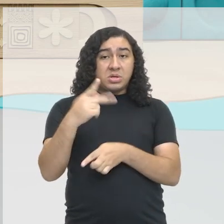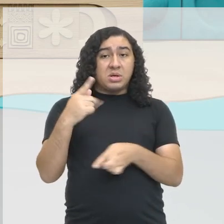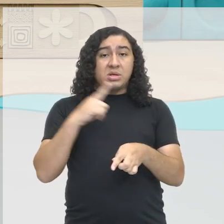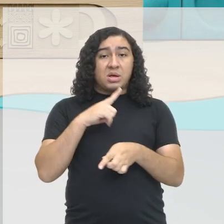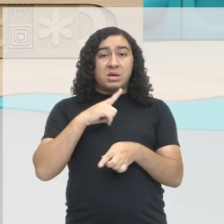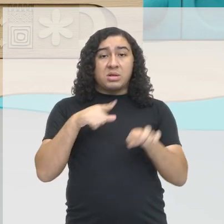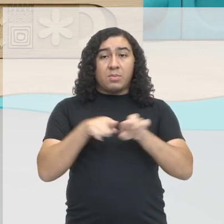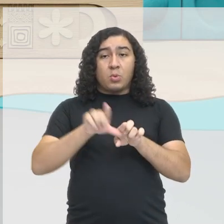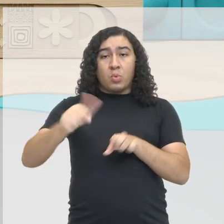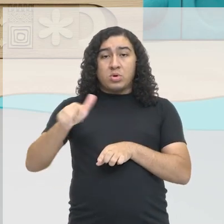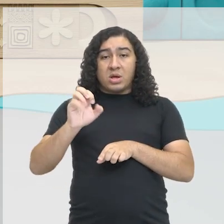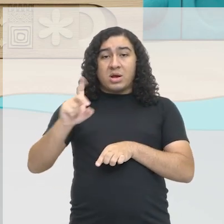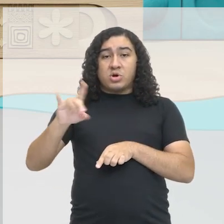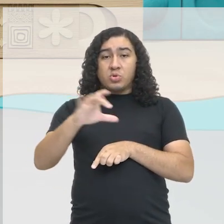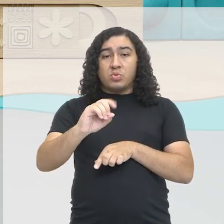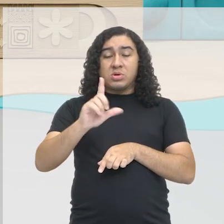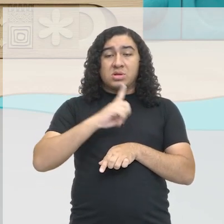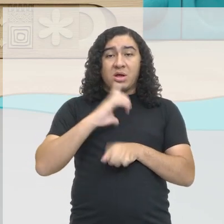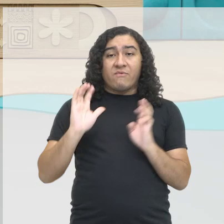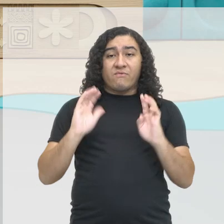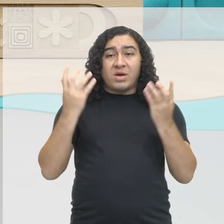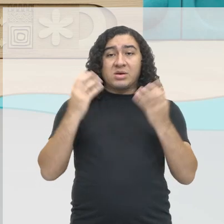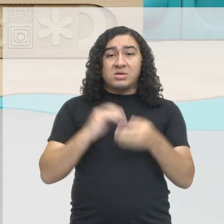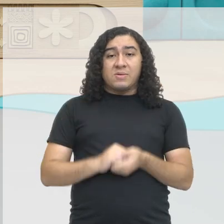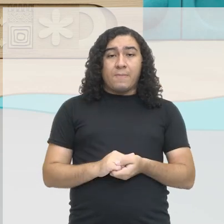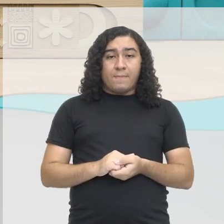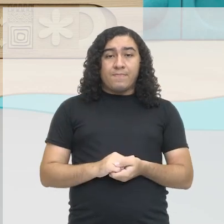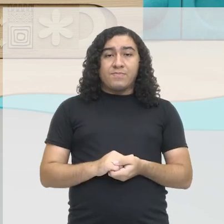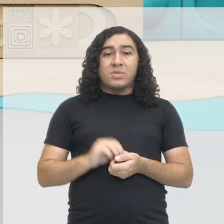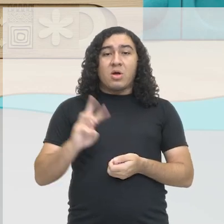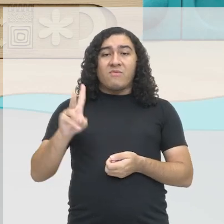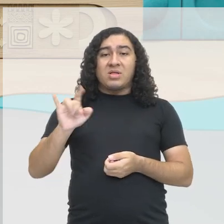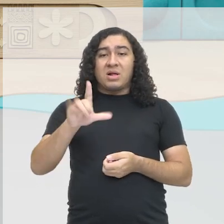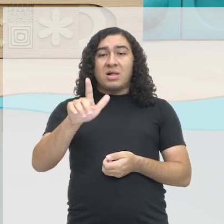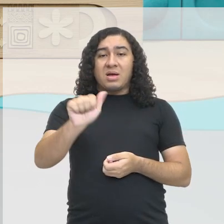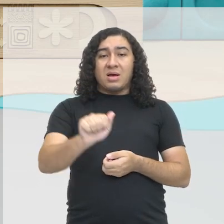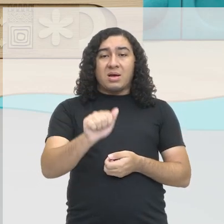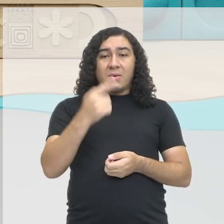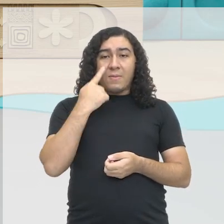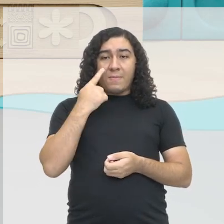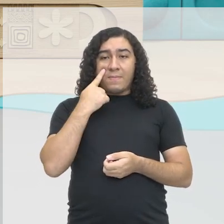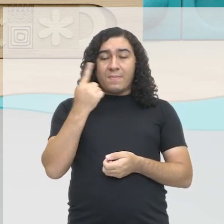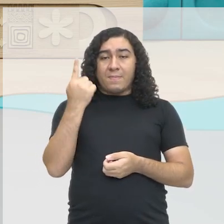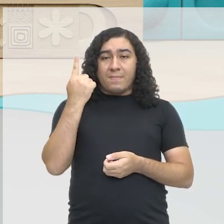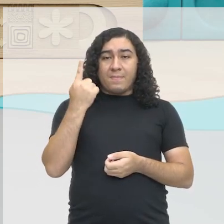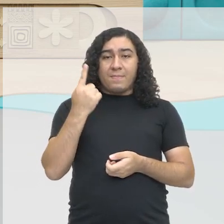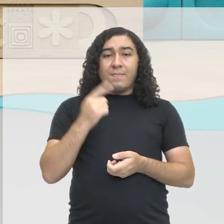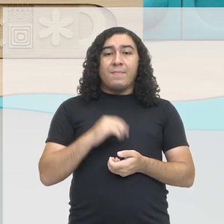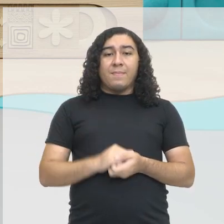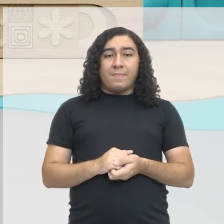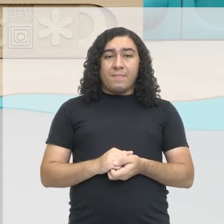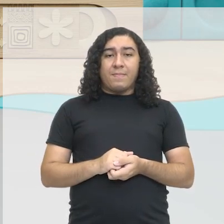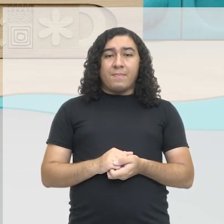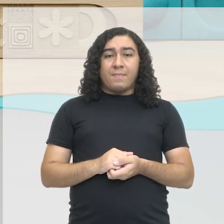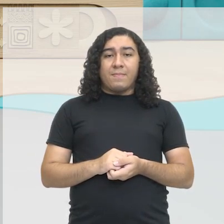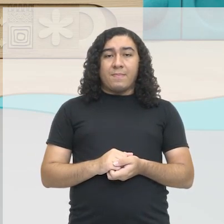e o Erasmo Carlos, Festa de Arromba. Vanderlei, A Prova de Fogo,